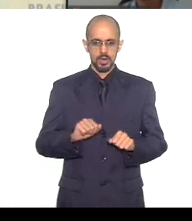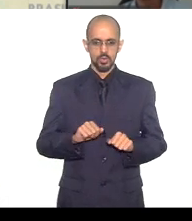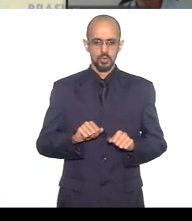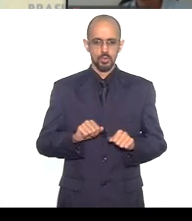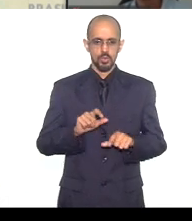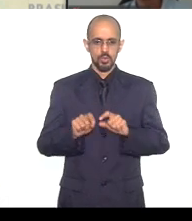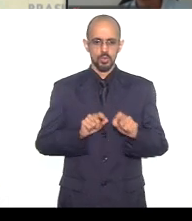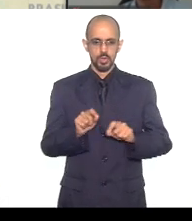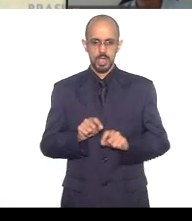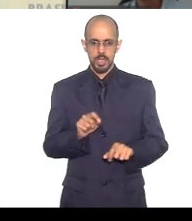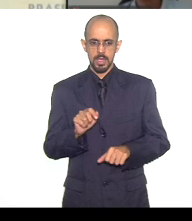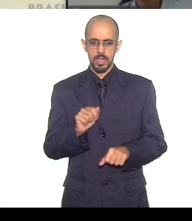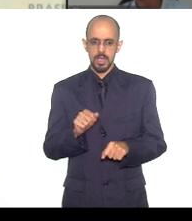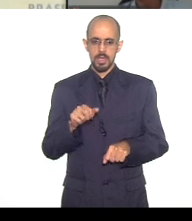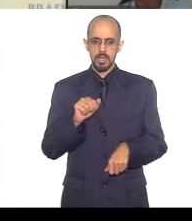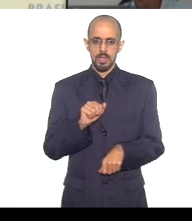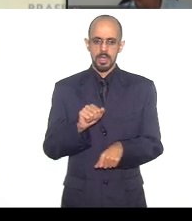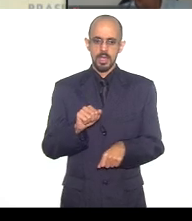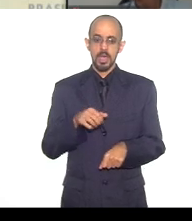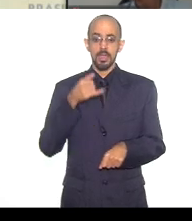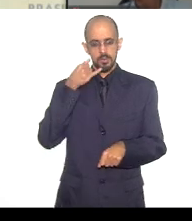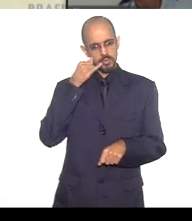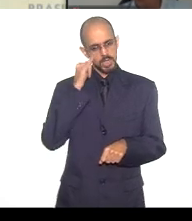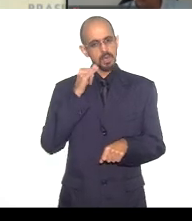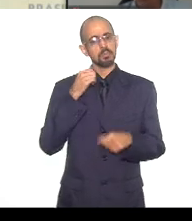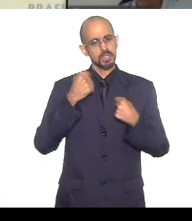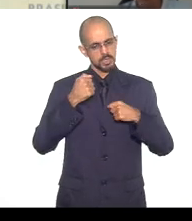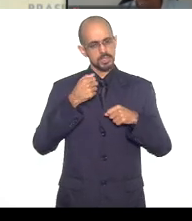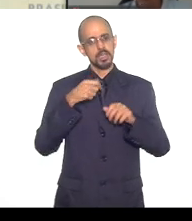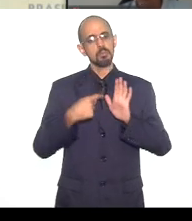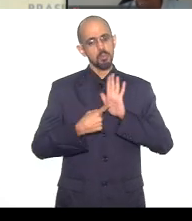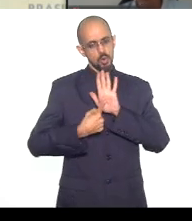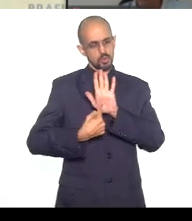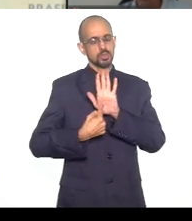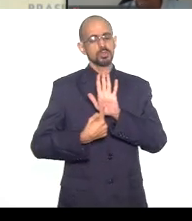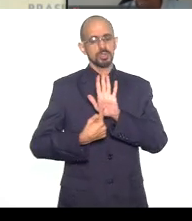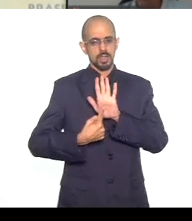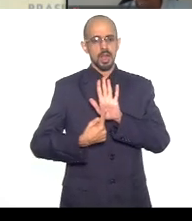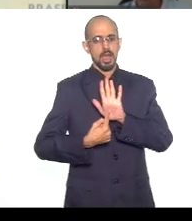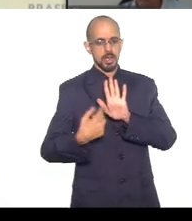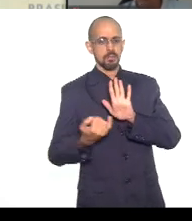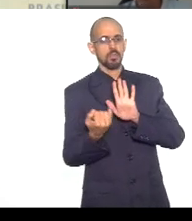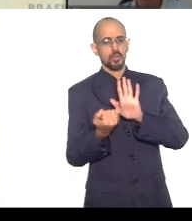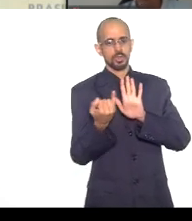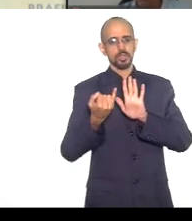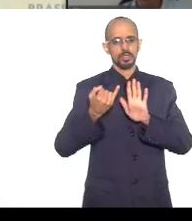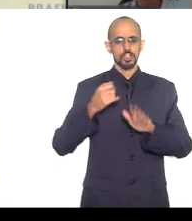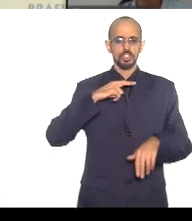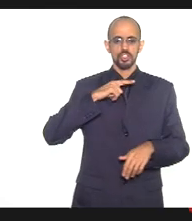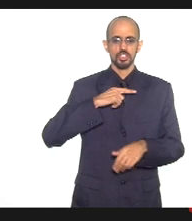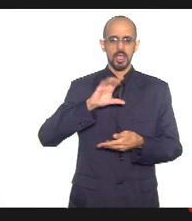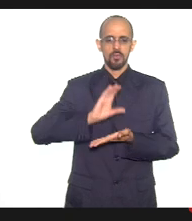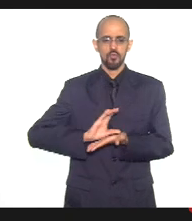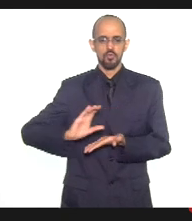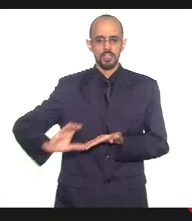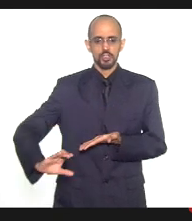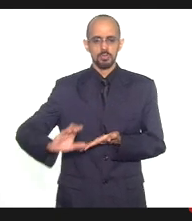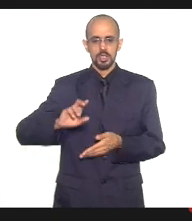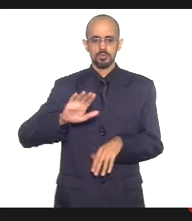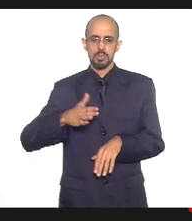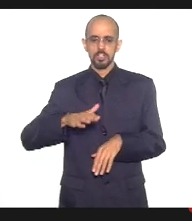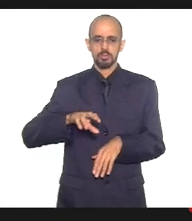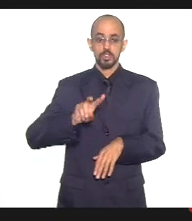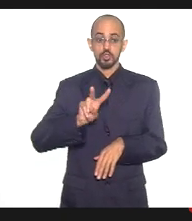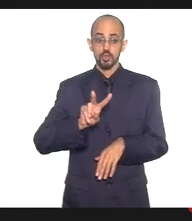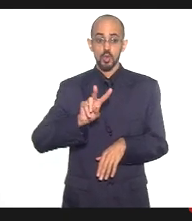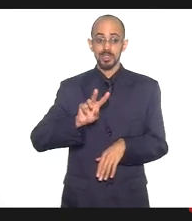nosso investimento histórico no Brasil. A gente tem investido alguma coisa em torno de US$2 bilhões nos nossos ativos